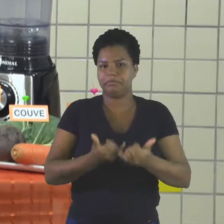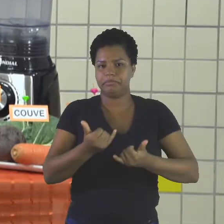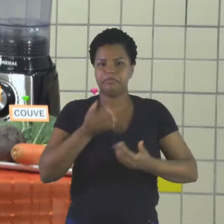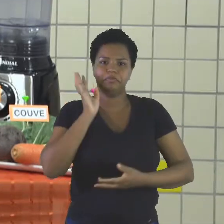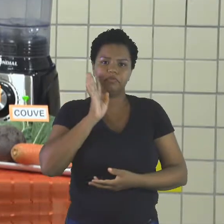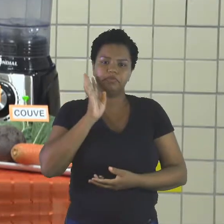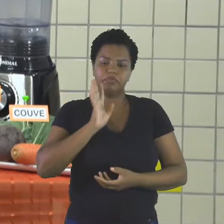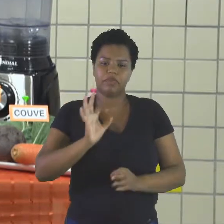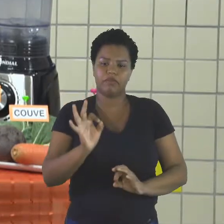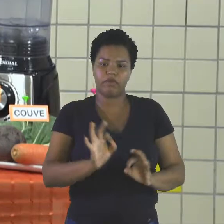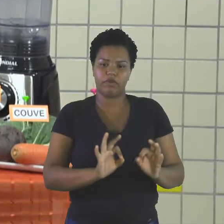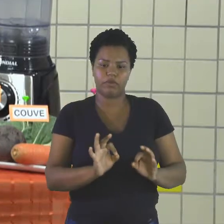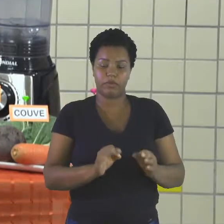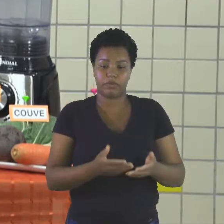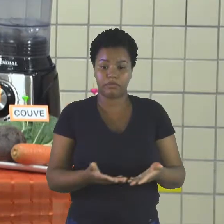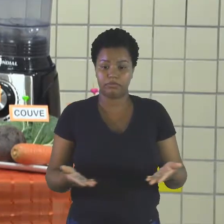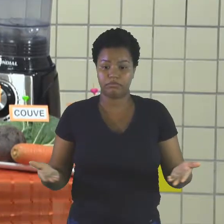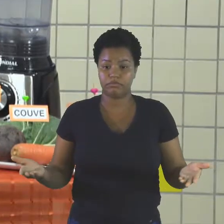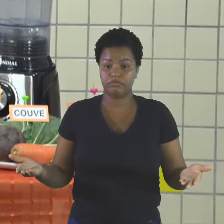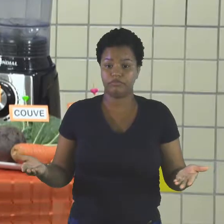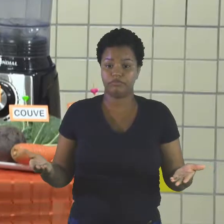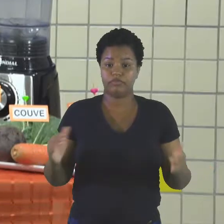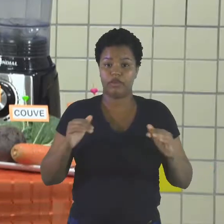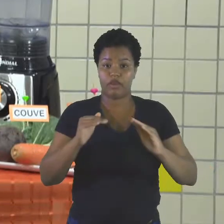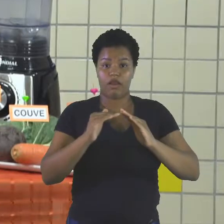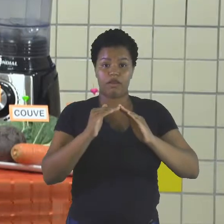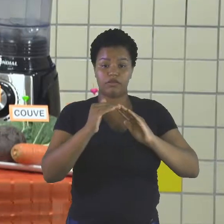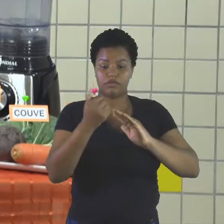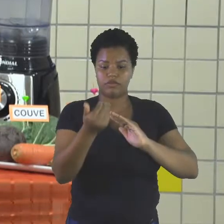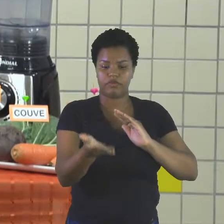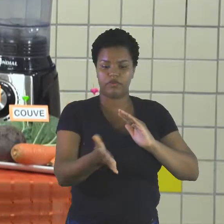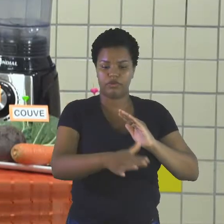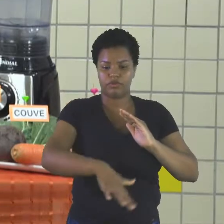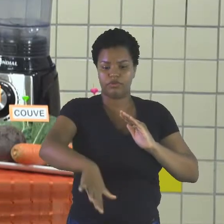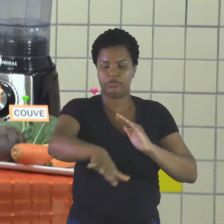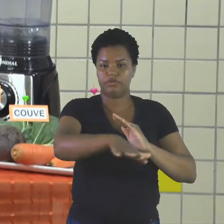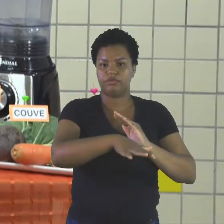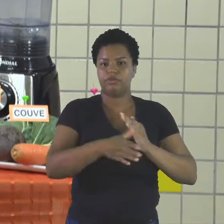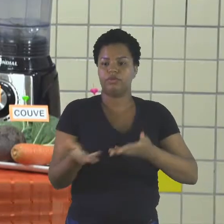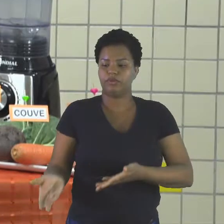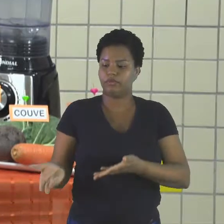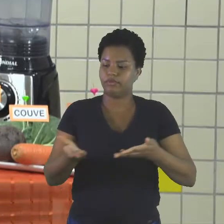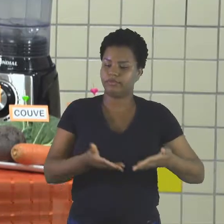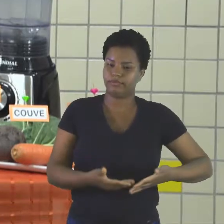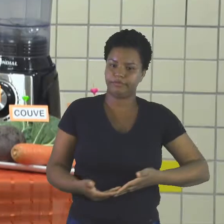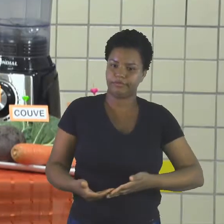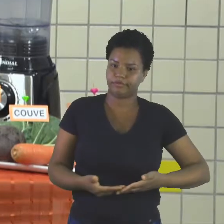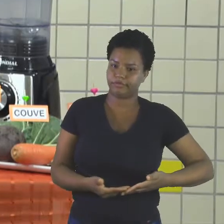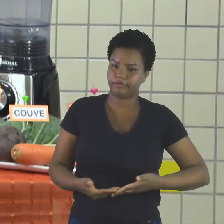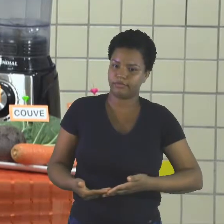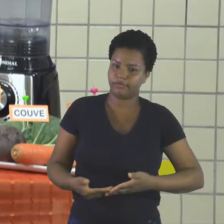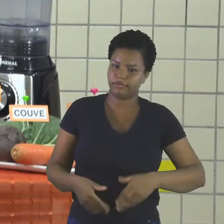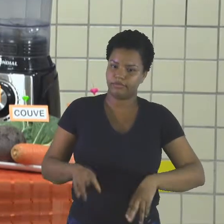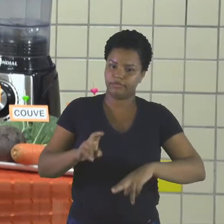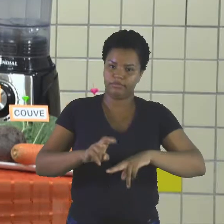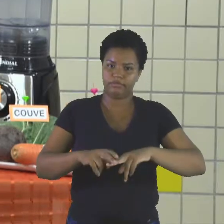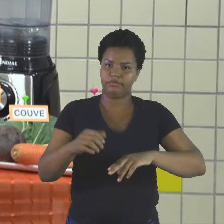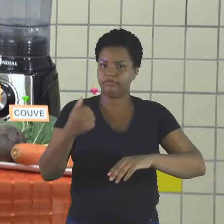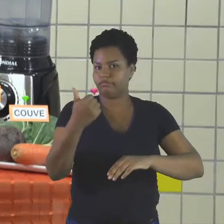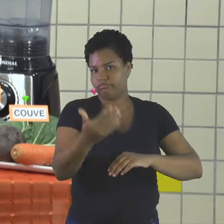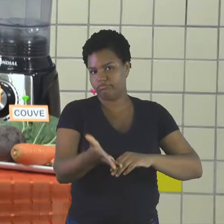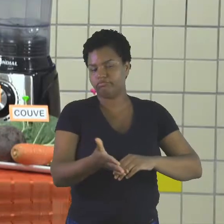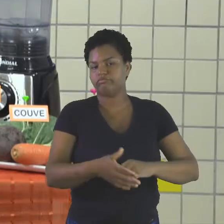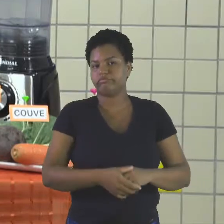levar todo esse material para área externa da casa convide o seu bebê aí parar externa